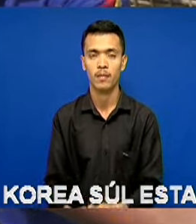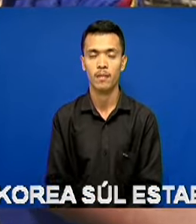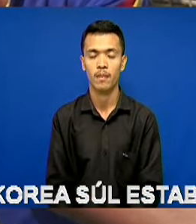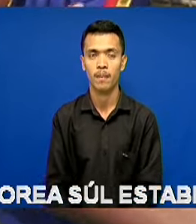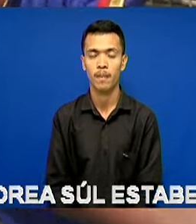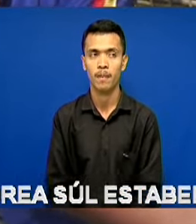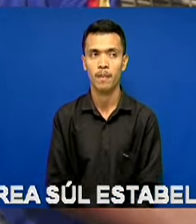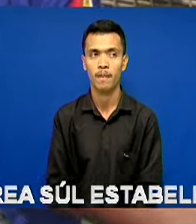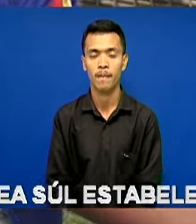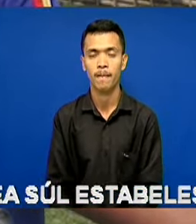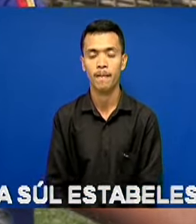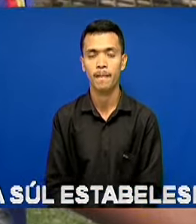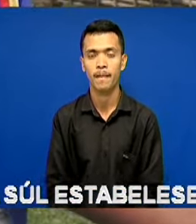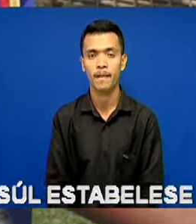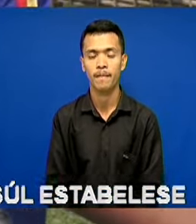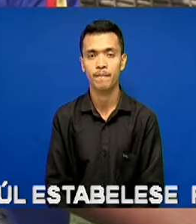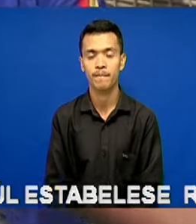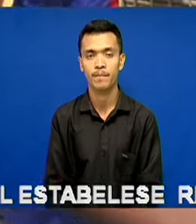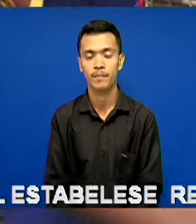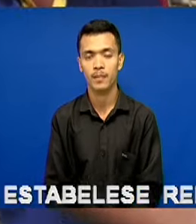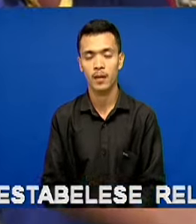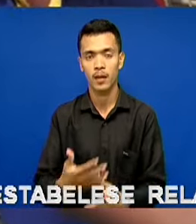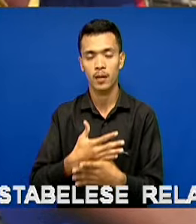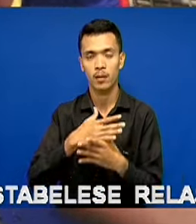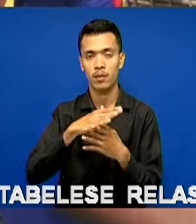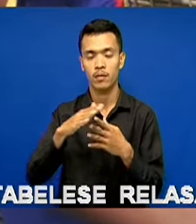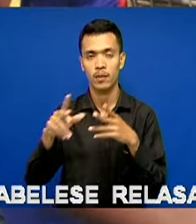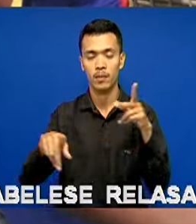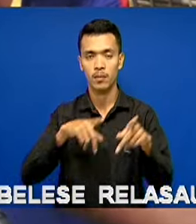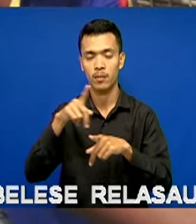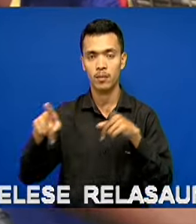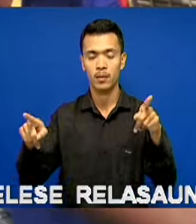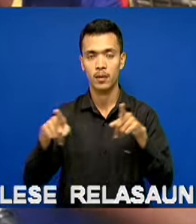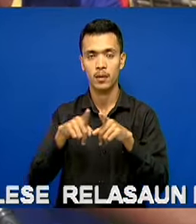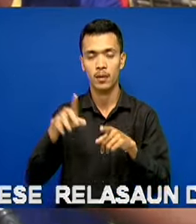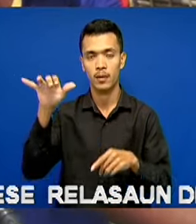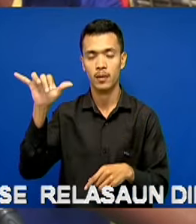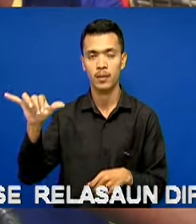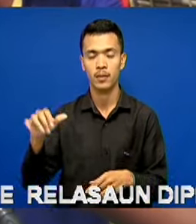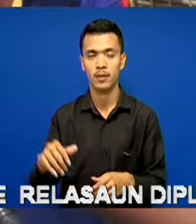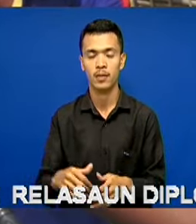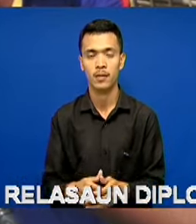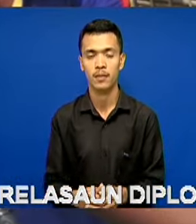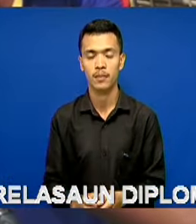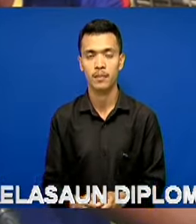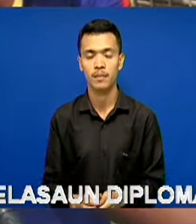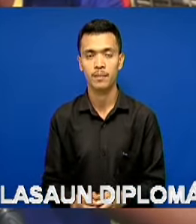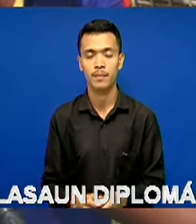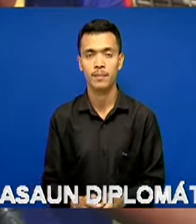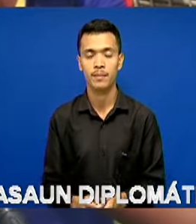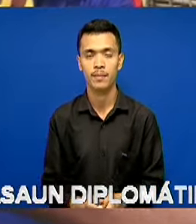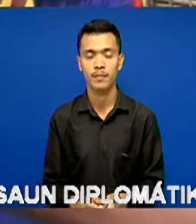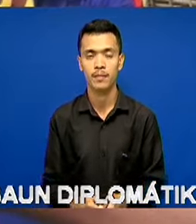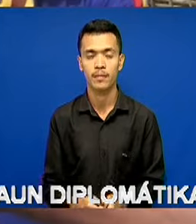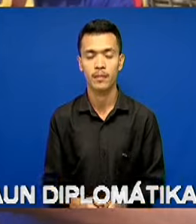Atu faha informação ba itene comunidade sira. Leu, atu monta contador pripago iha suku